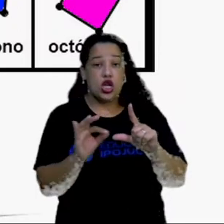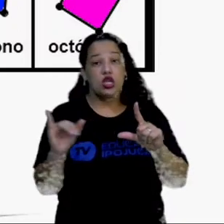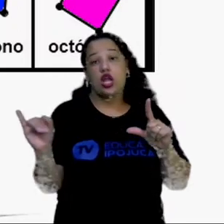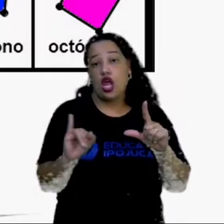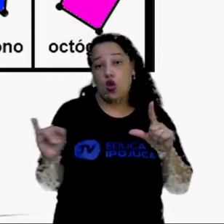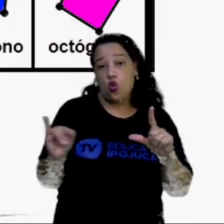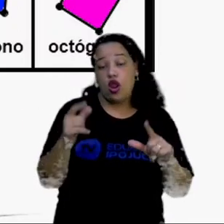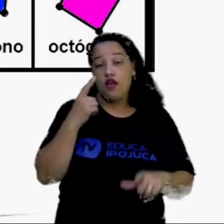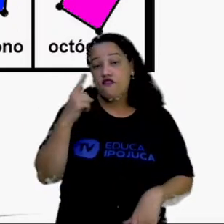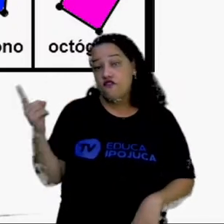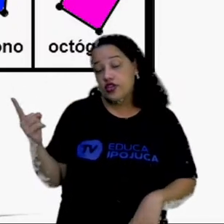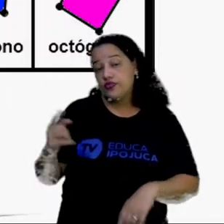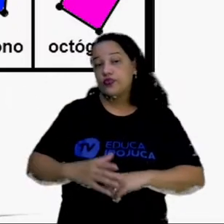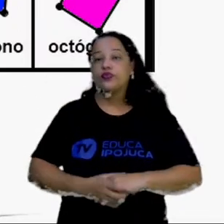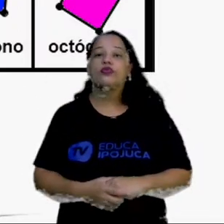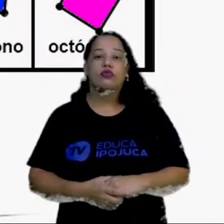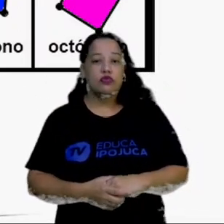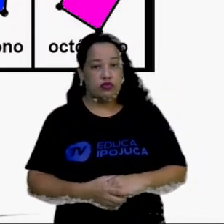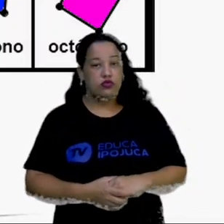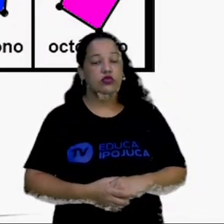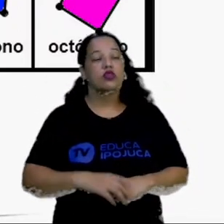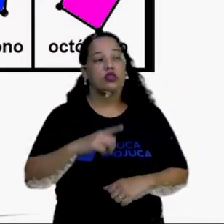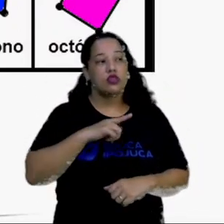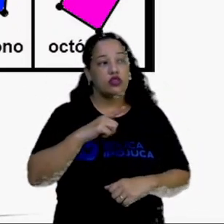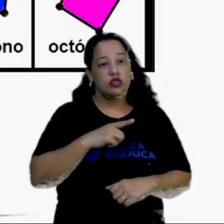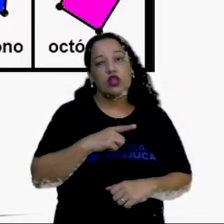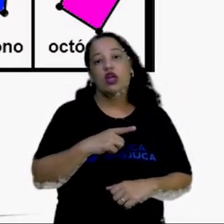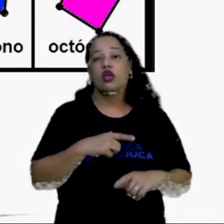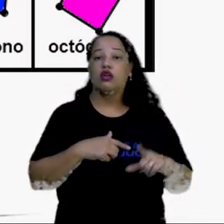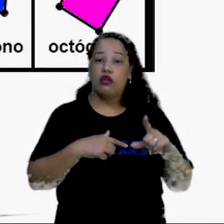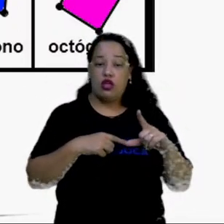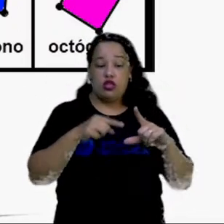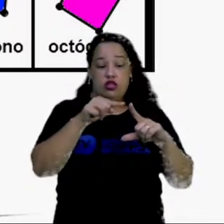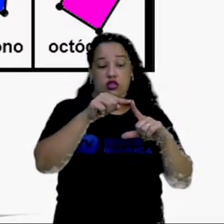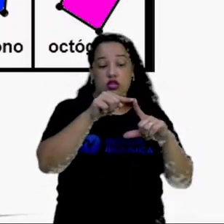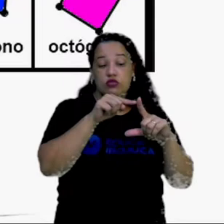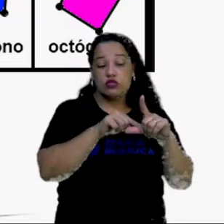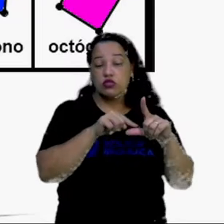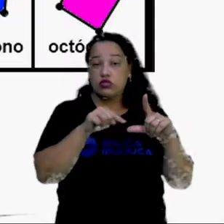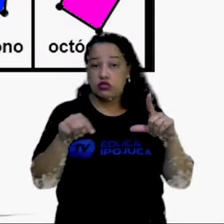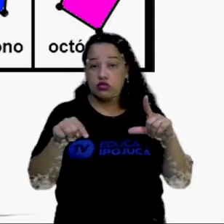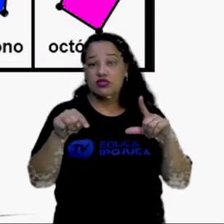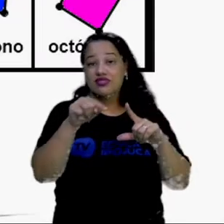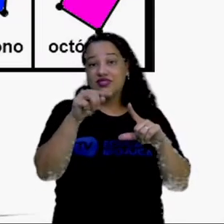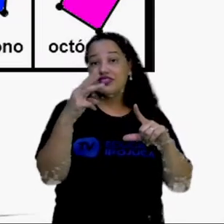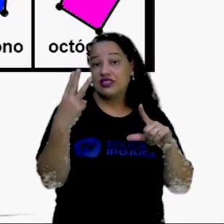ó, o primeiro triângulo tem três lados, só que a medida de seus